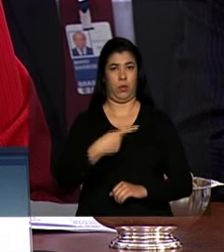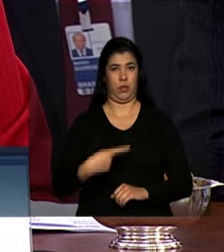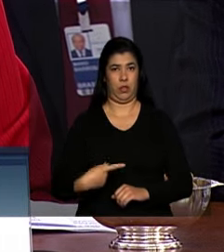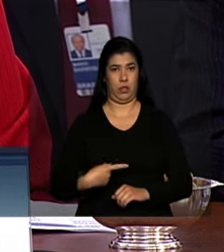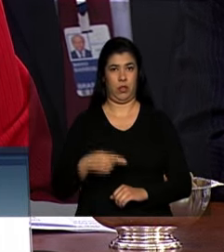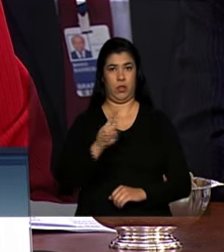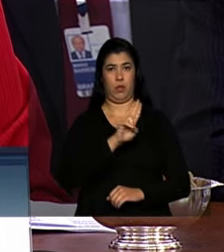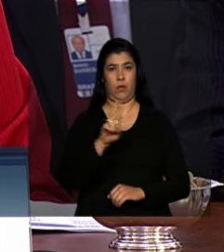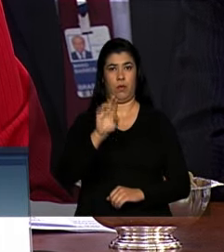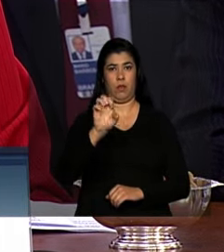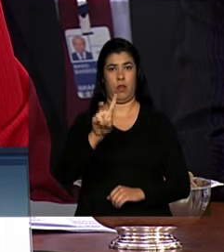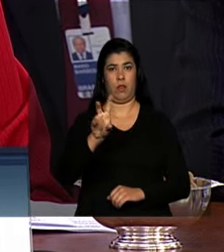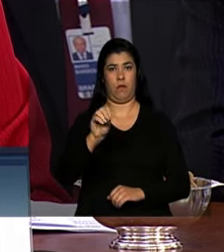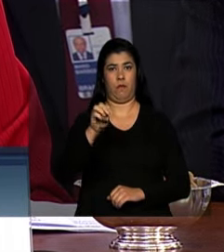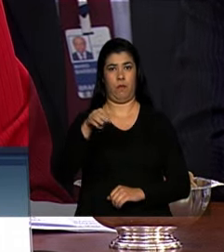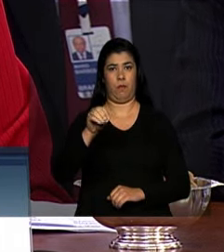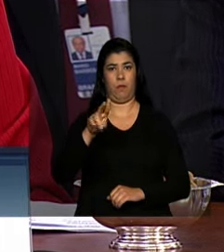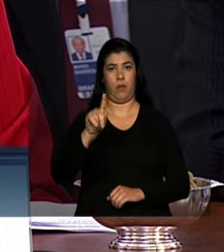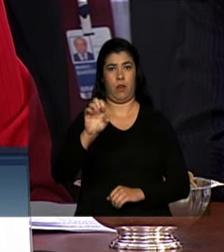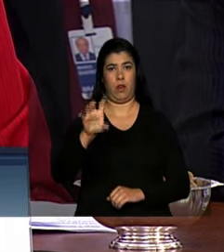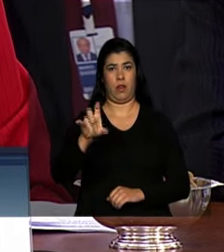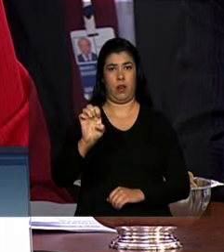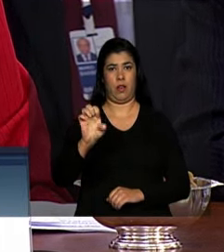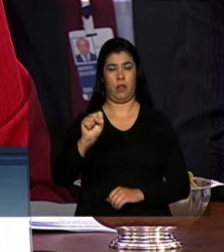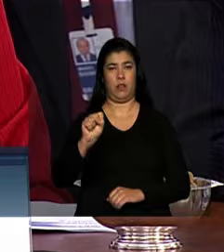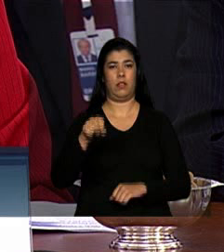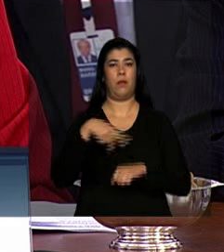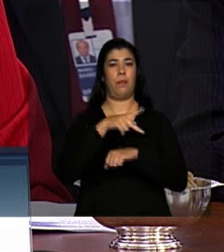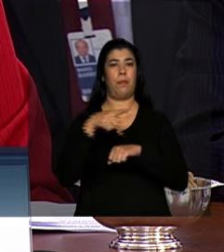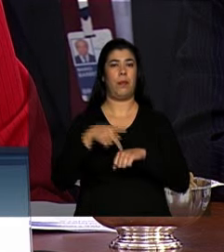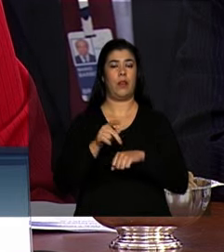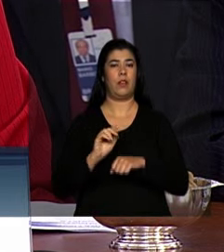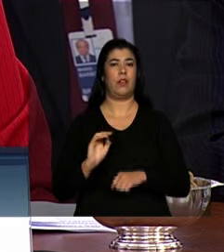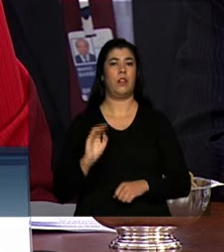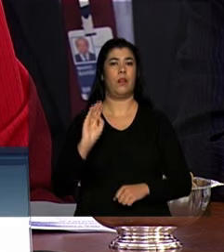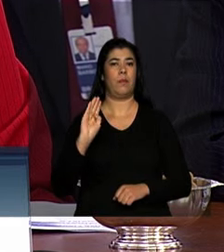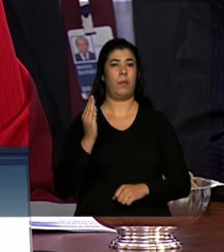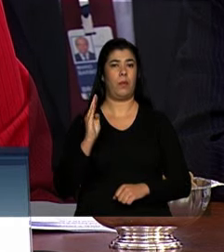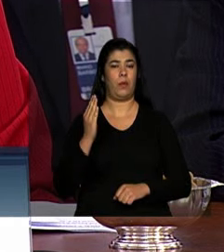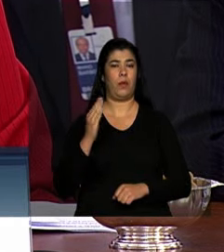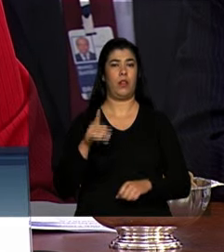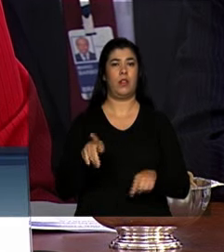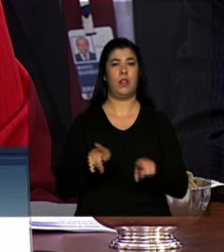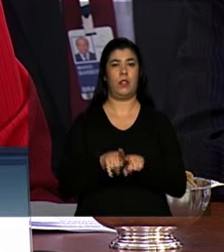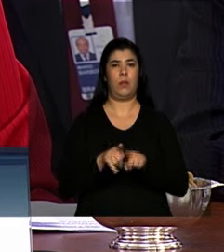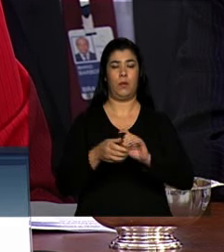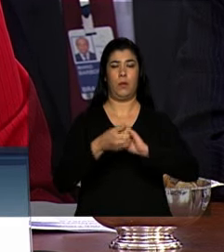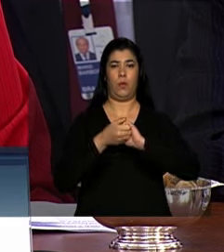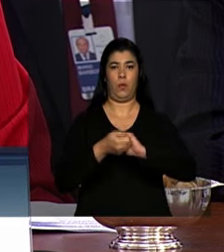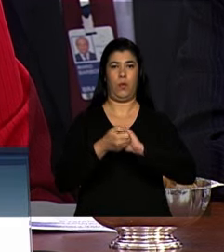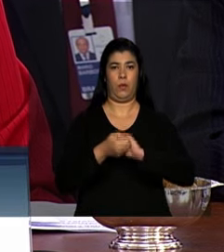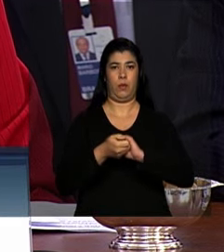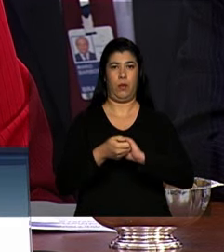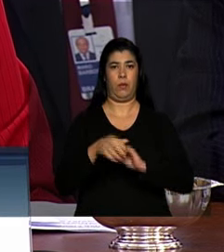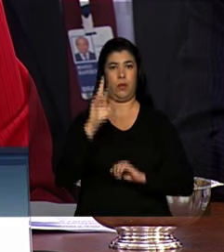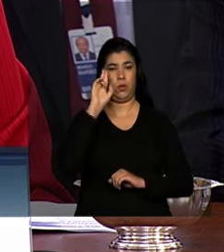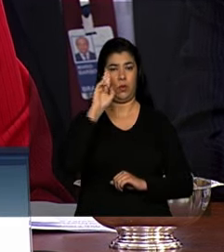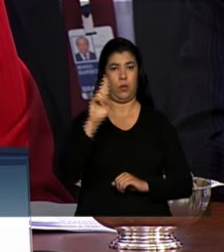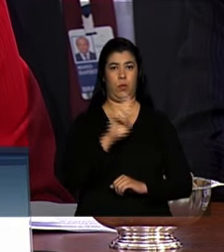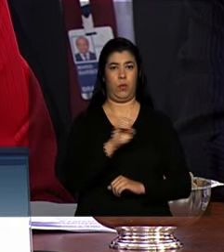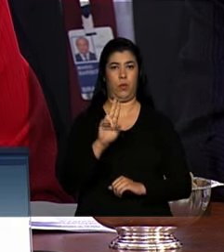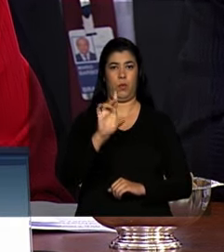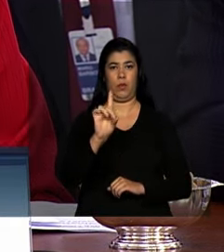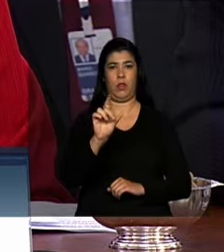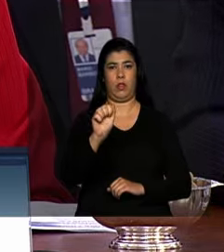Estado Plurinacional da Bolívia. Cumprimento o excelentíssimo senhor Davi Granger, presidente